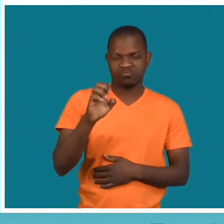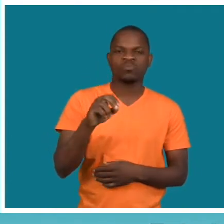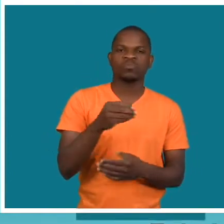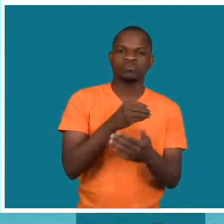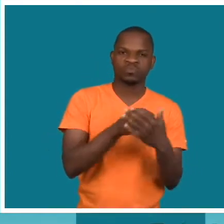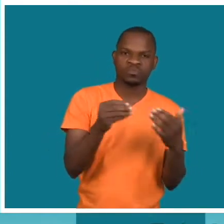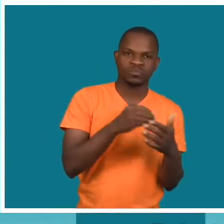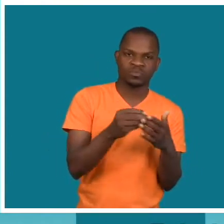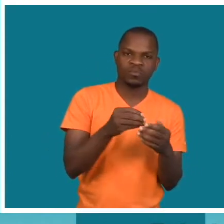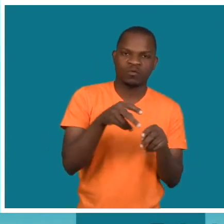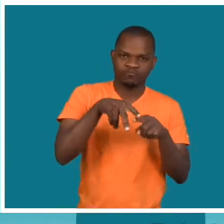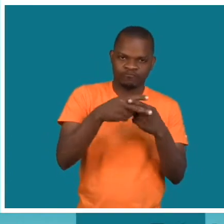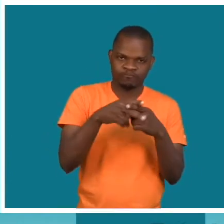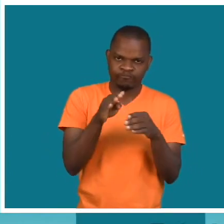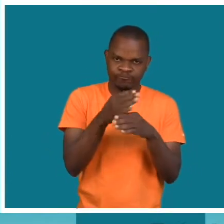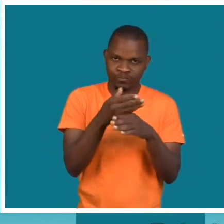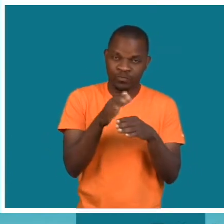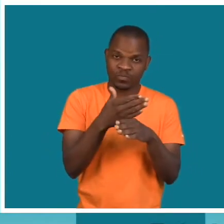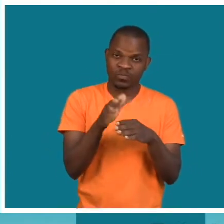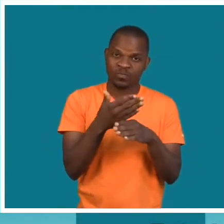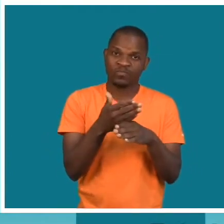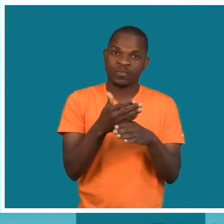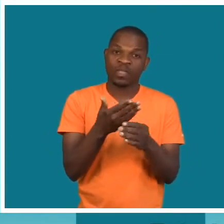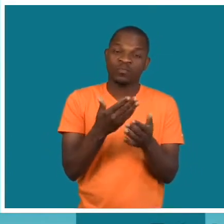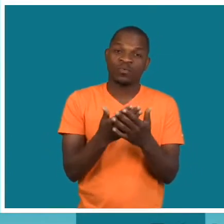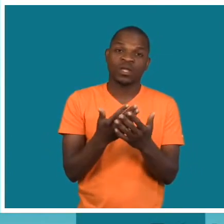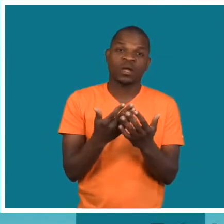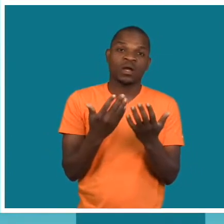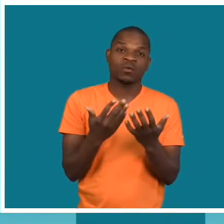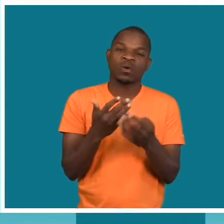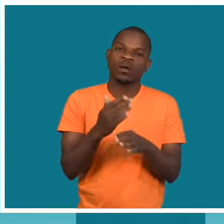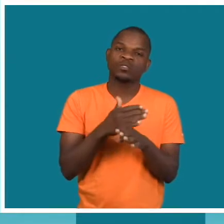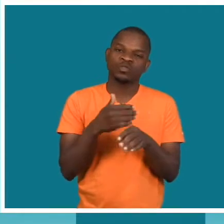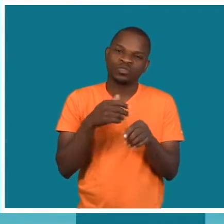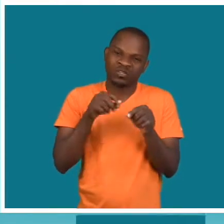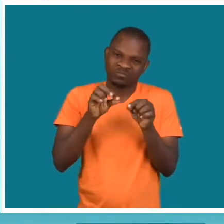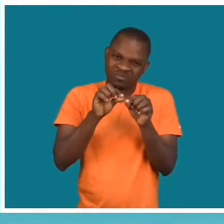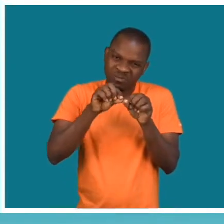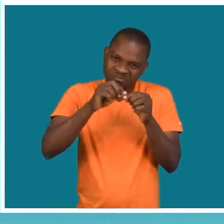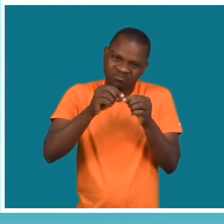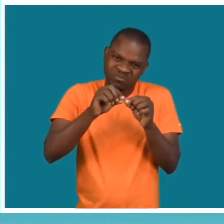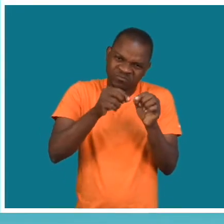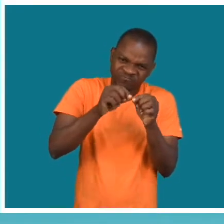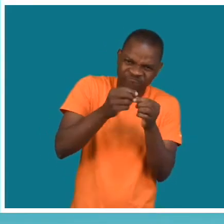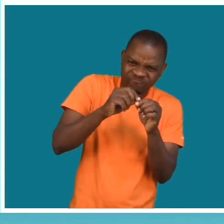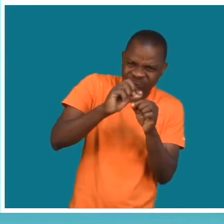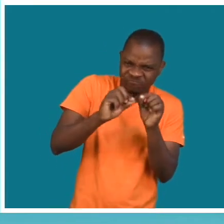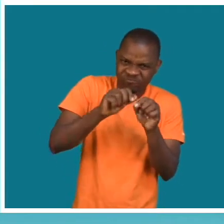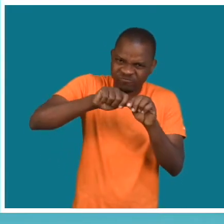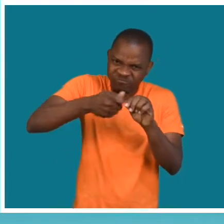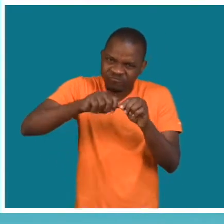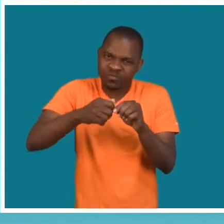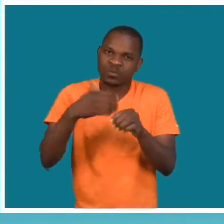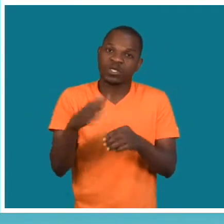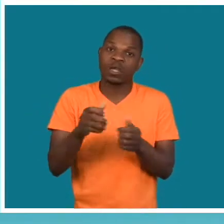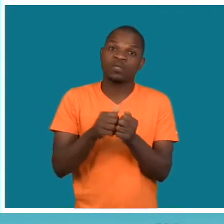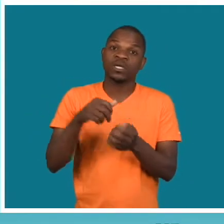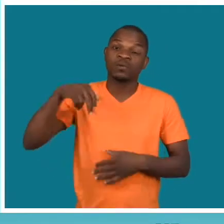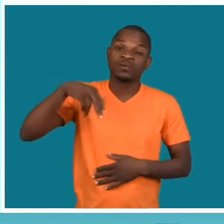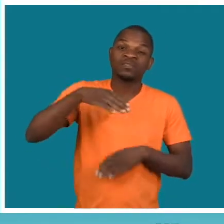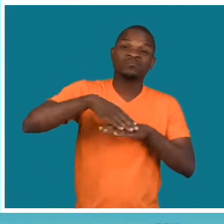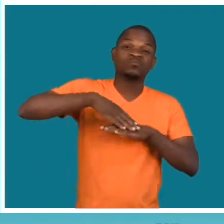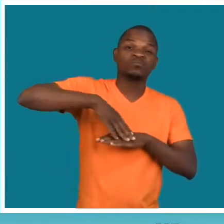então, tenho que ter novos silicones, um par de novos silicones, que vão reparar as partes. Porque nem aqui, eu andei a jetar com a rama. Estão totalmente danificados.